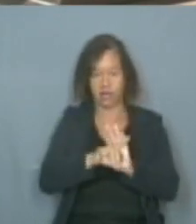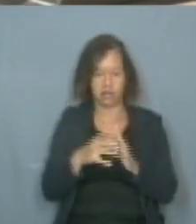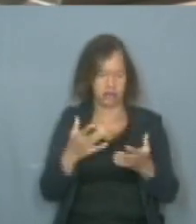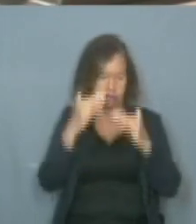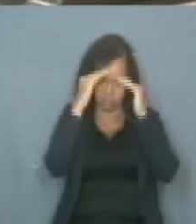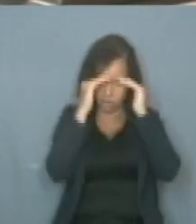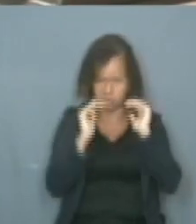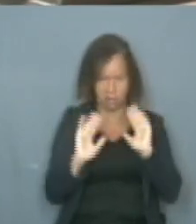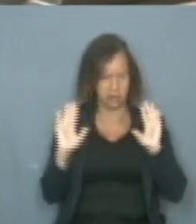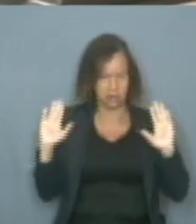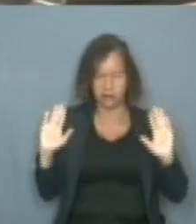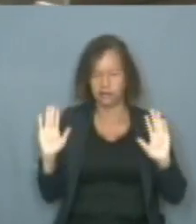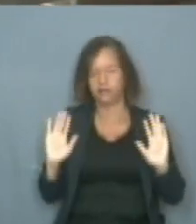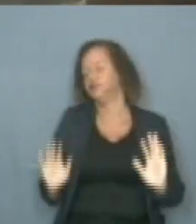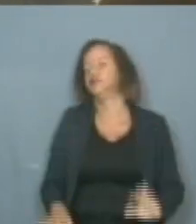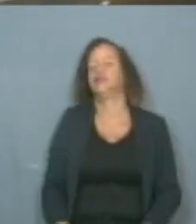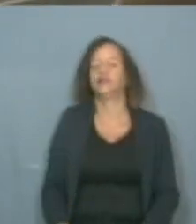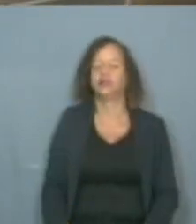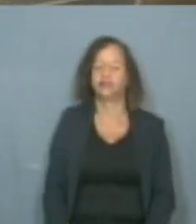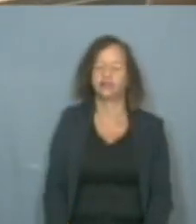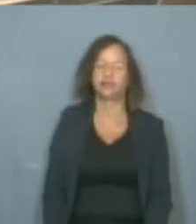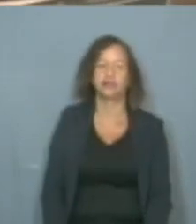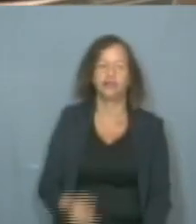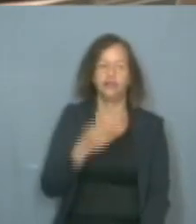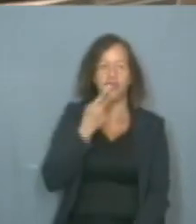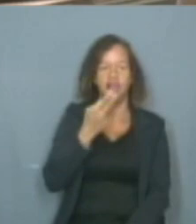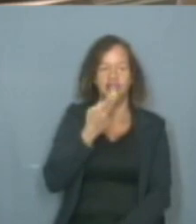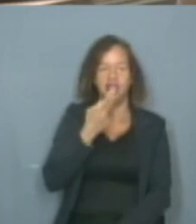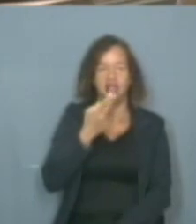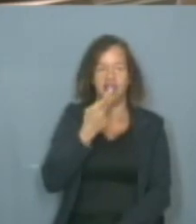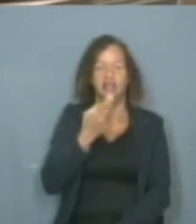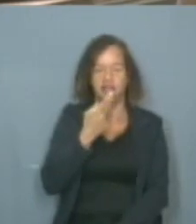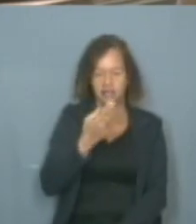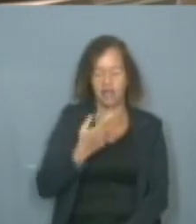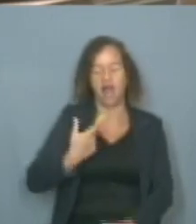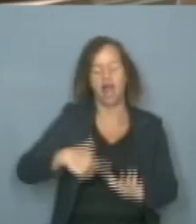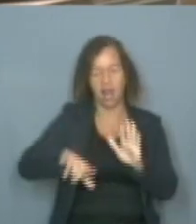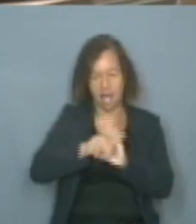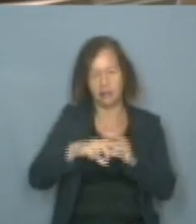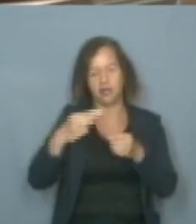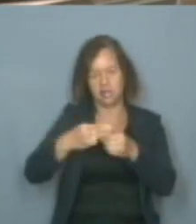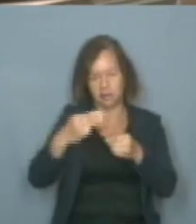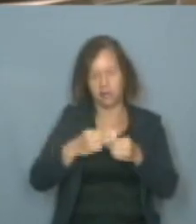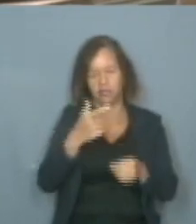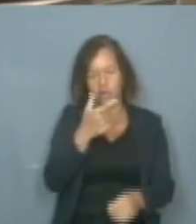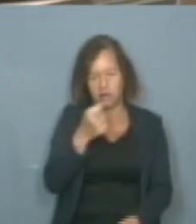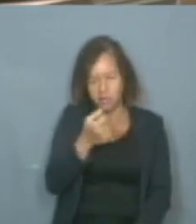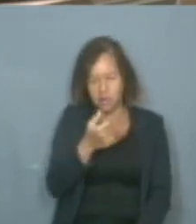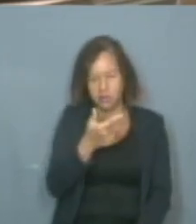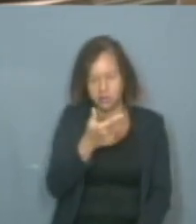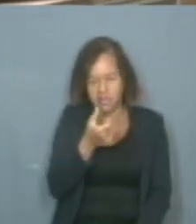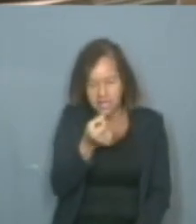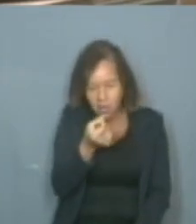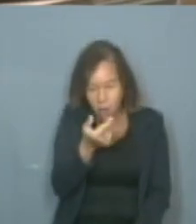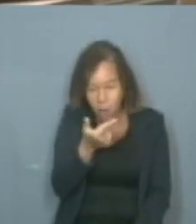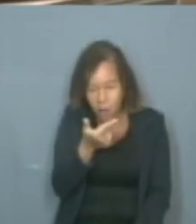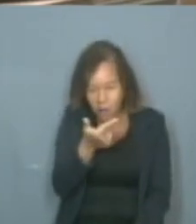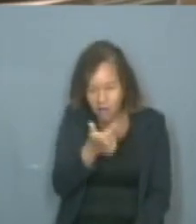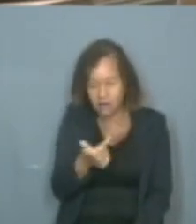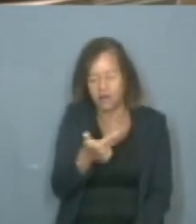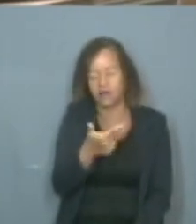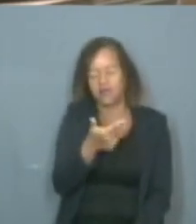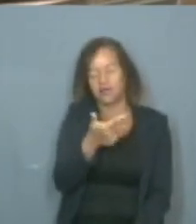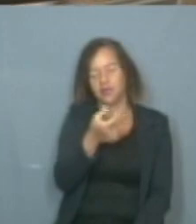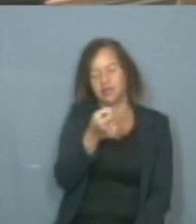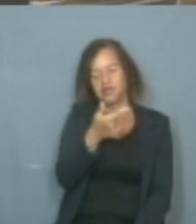muito respeito, diz assim: é uma lei municipal, 18.863 de 2021, que institui a política municipal